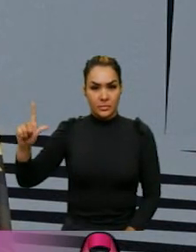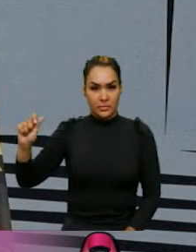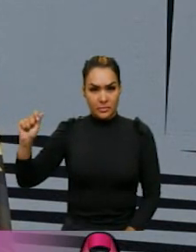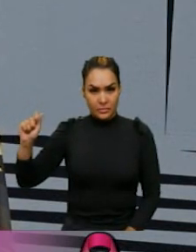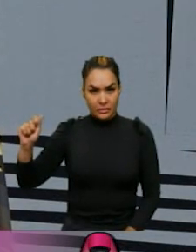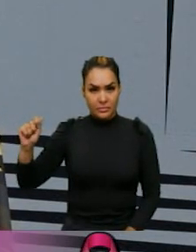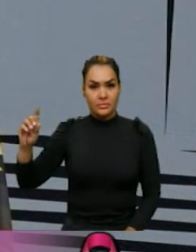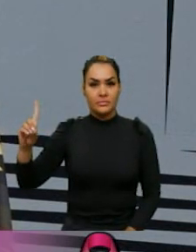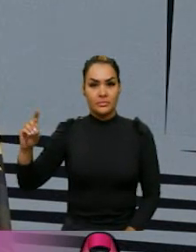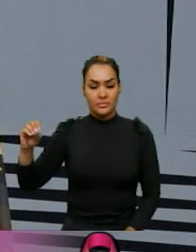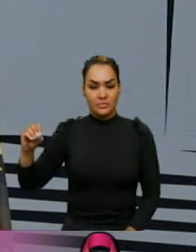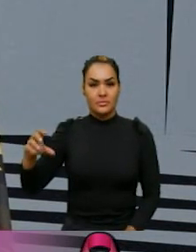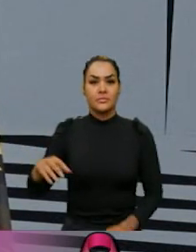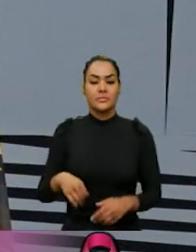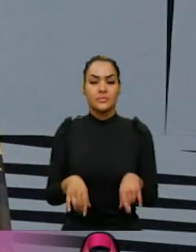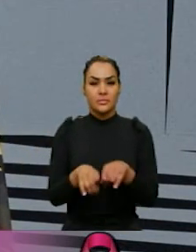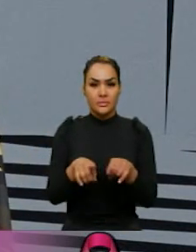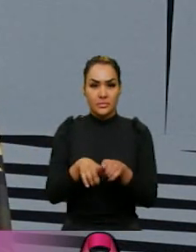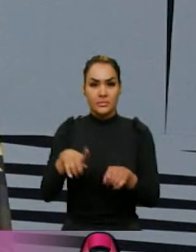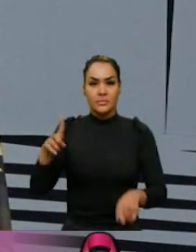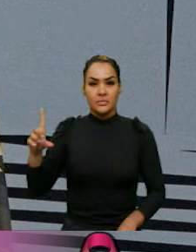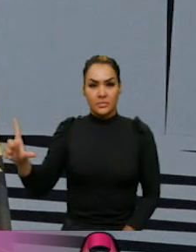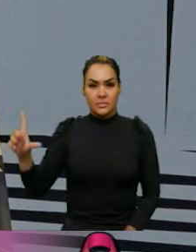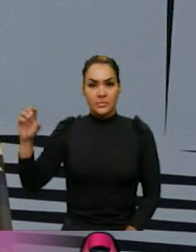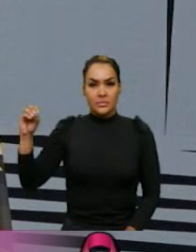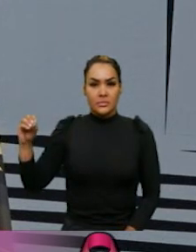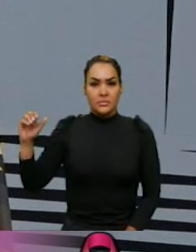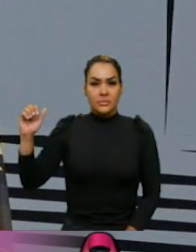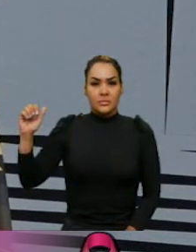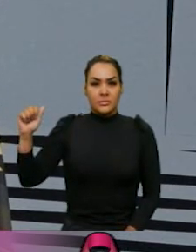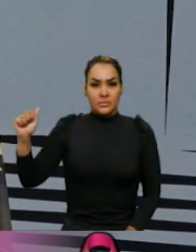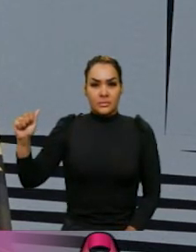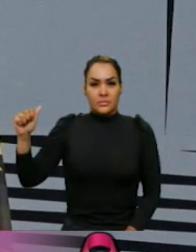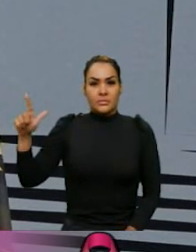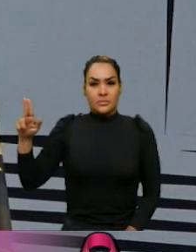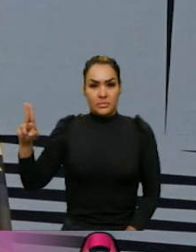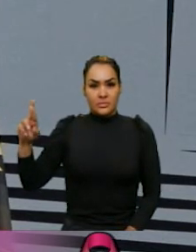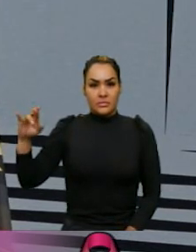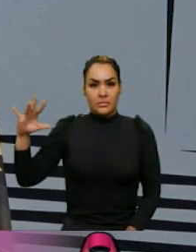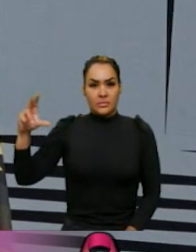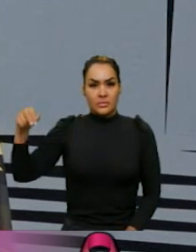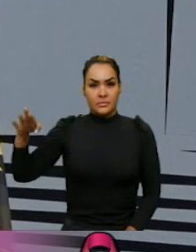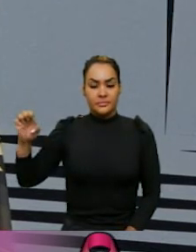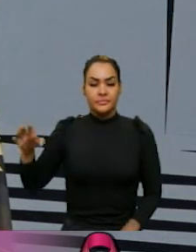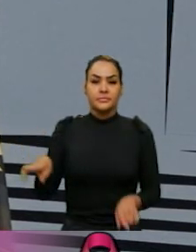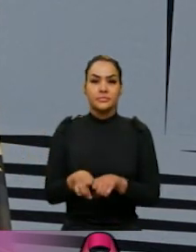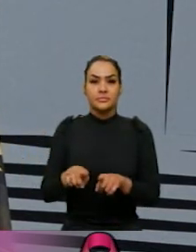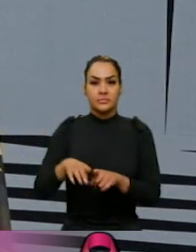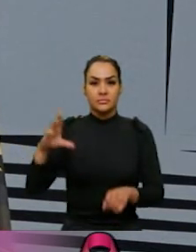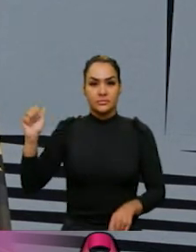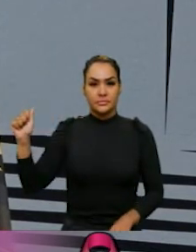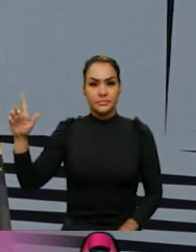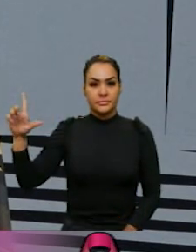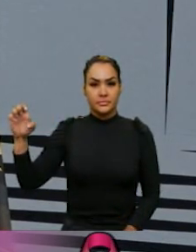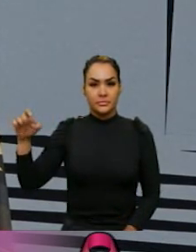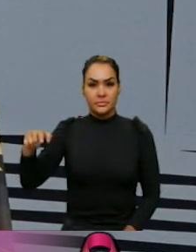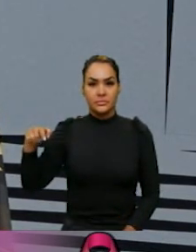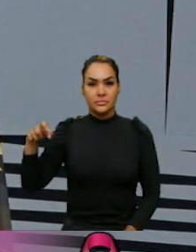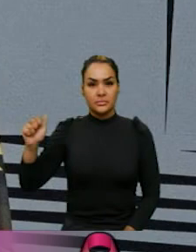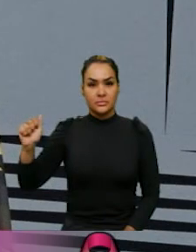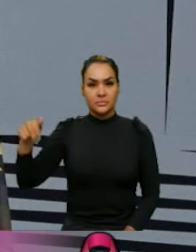Lucindo Nascimento, Lauriane Garcia Silva, Alexandre Valério da Silva, Heitor Garcia